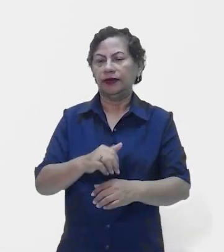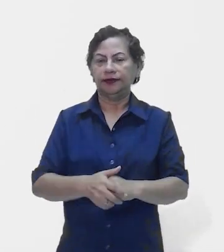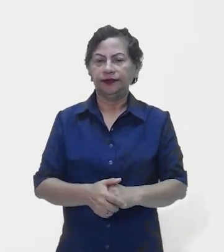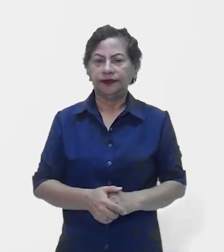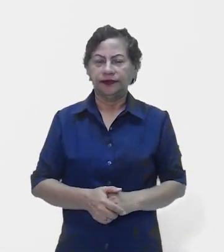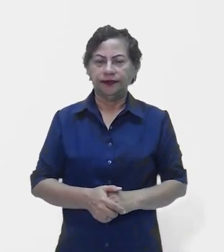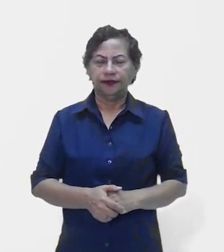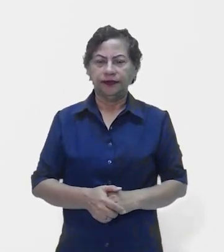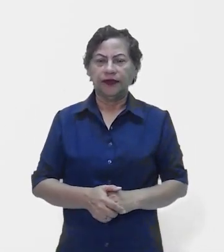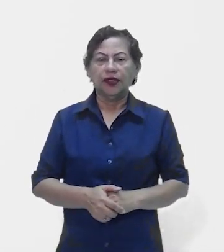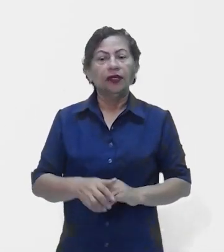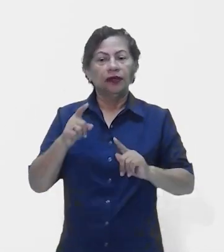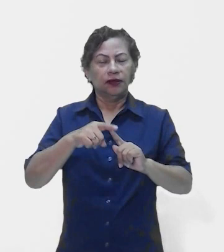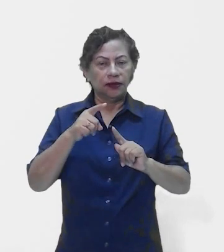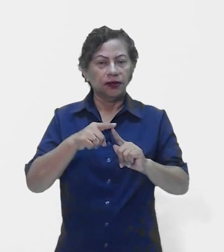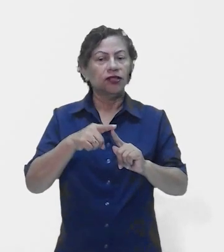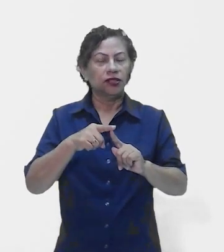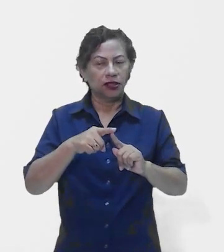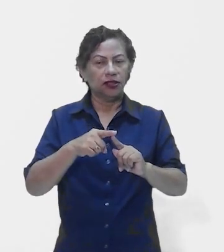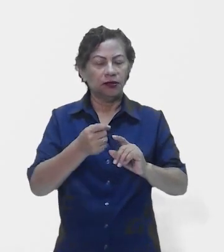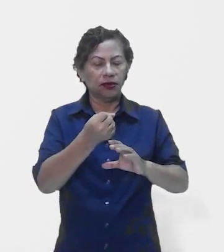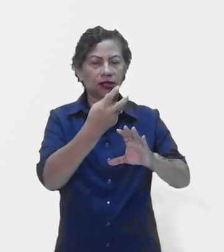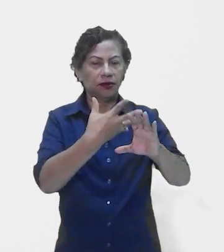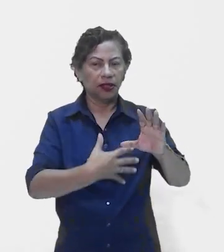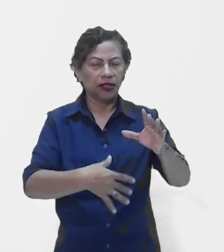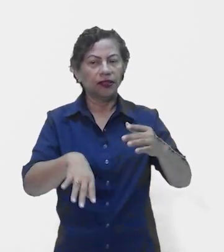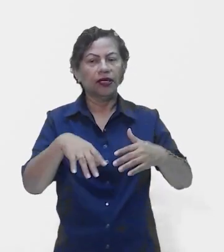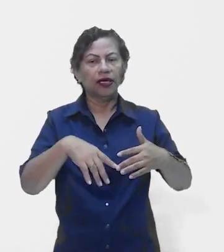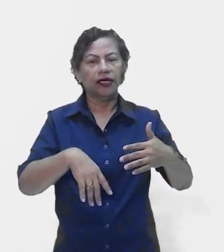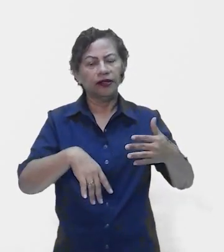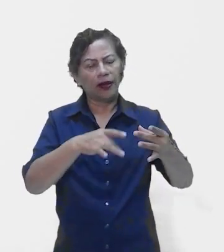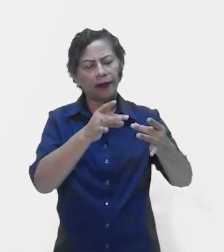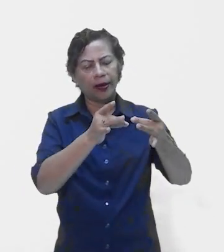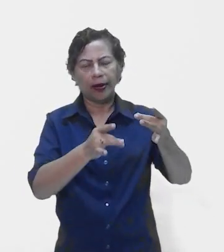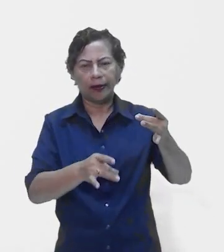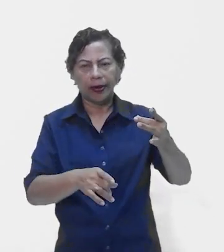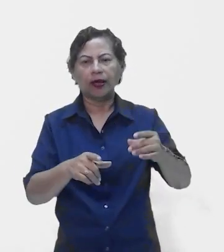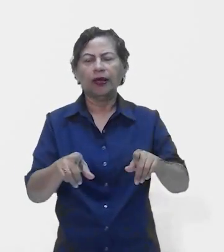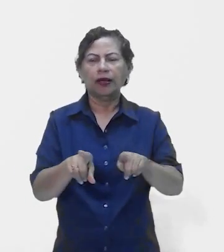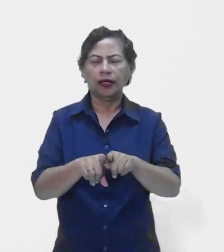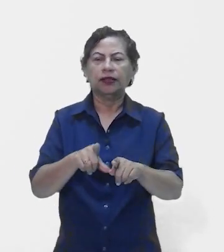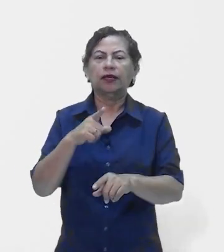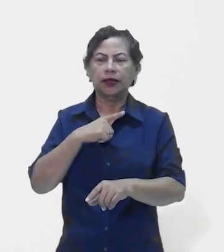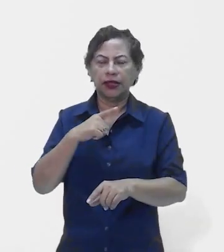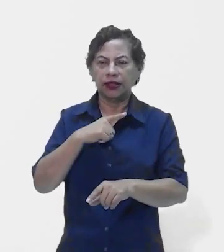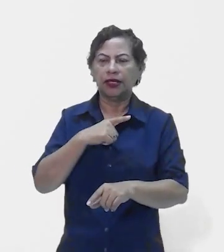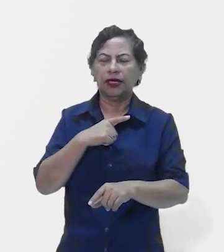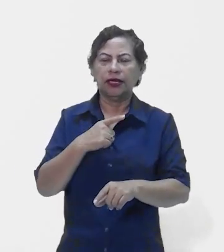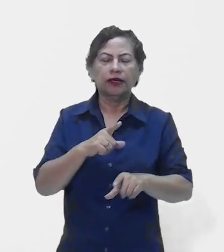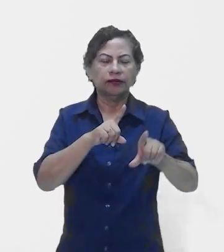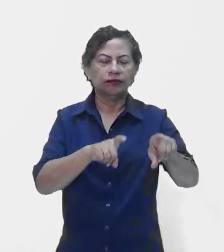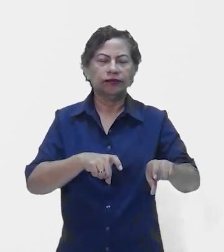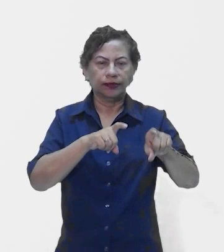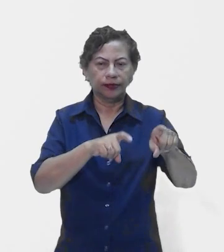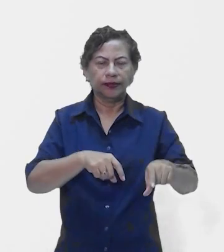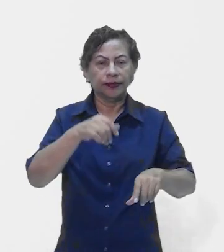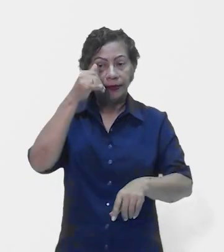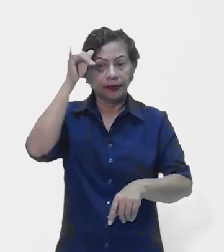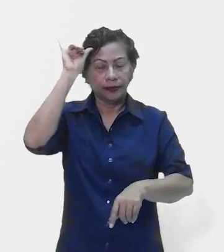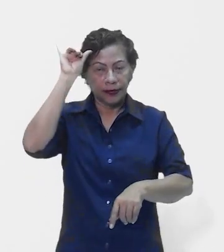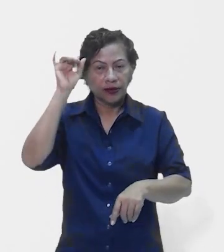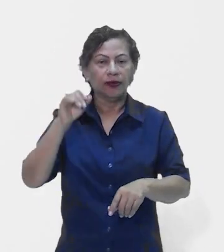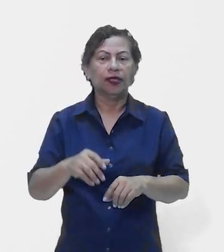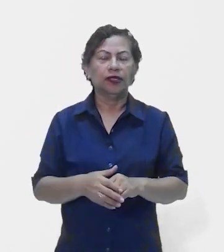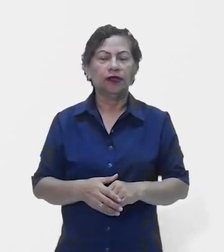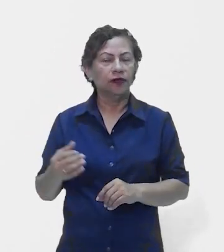a todas essas características que a gente citou, a gente traz também a participação da agropecuária no superávit